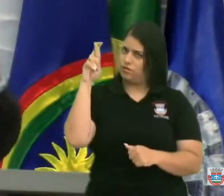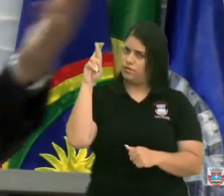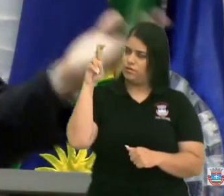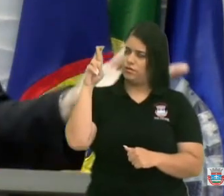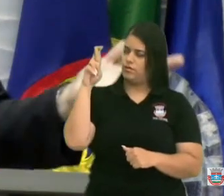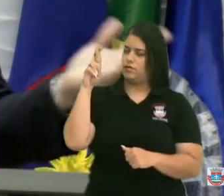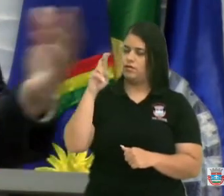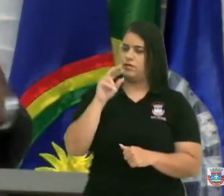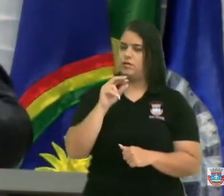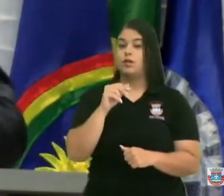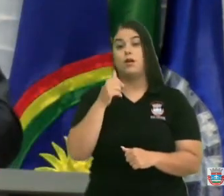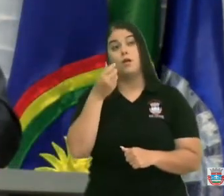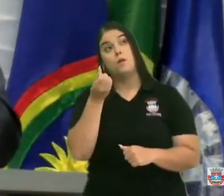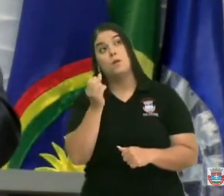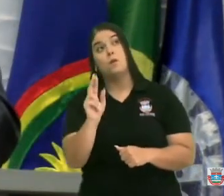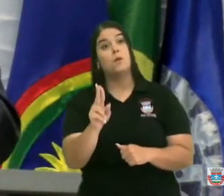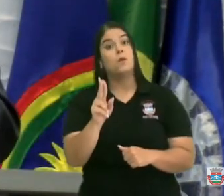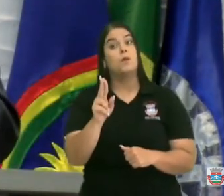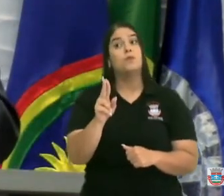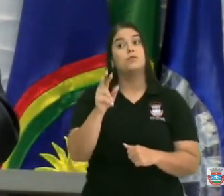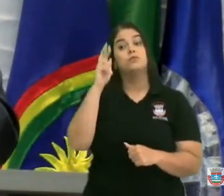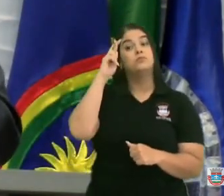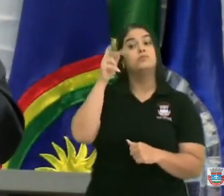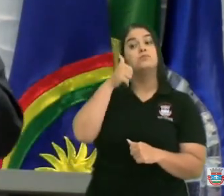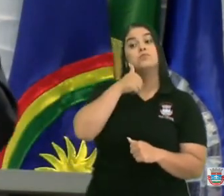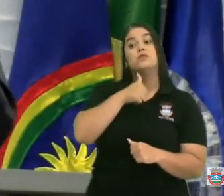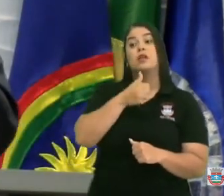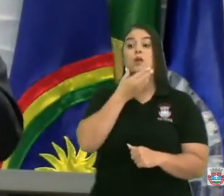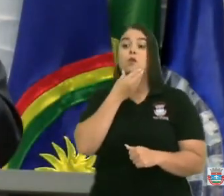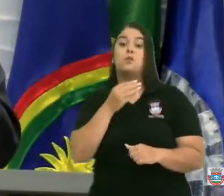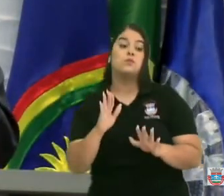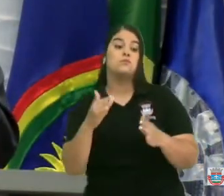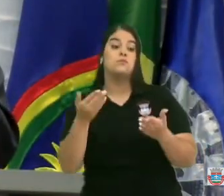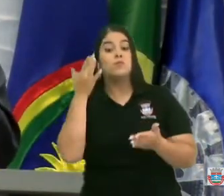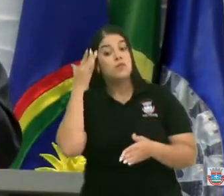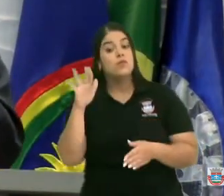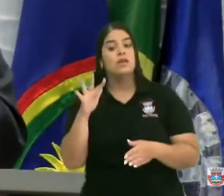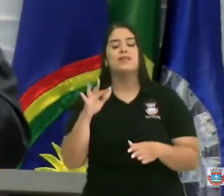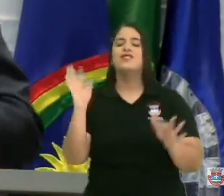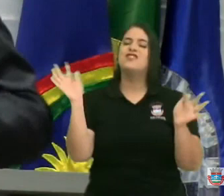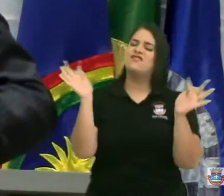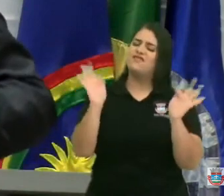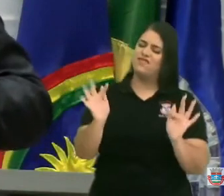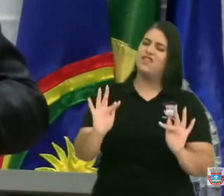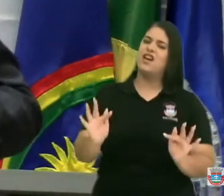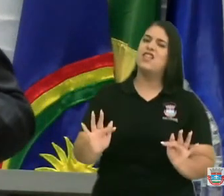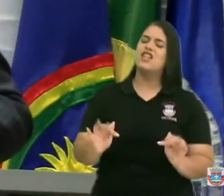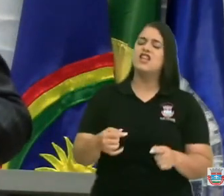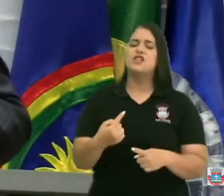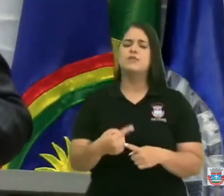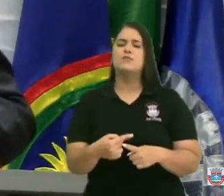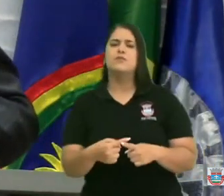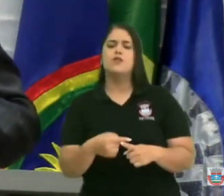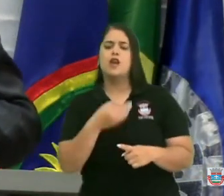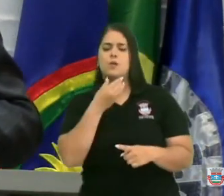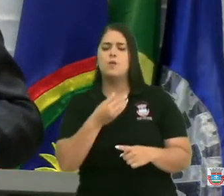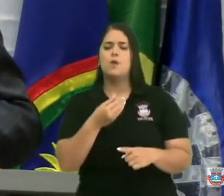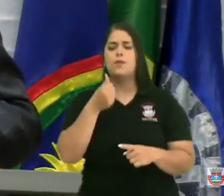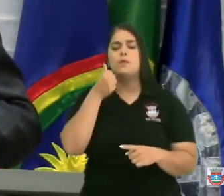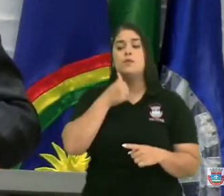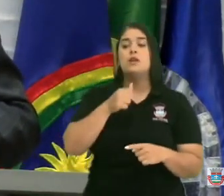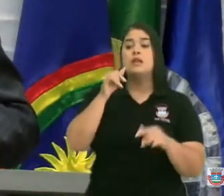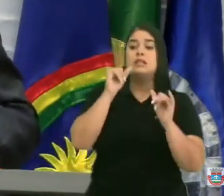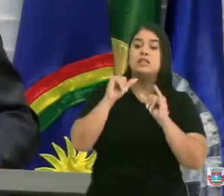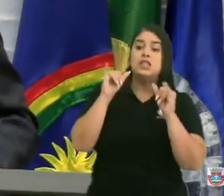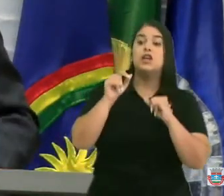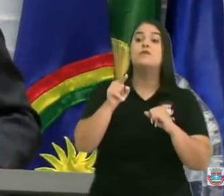ou patroa. E estão felizes porque estão podendo dizer isso, porque se o patrão ou a patroa disser, você